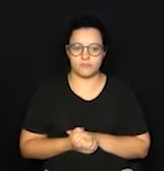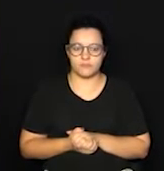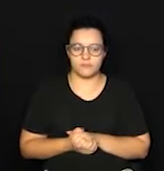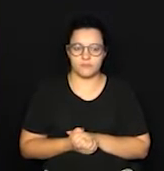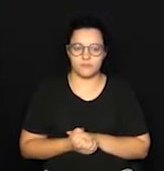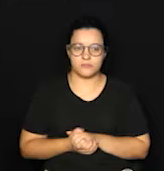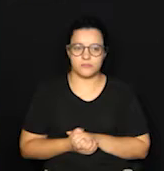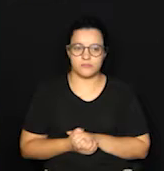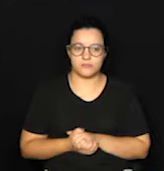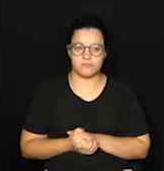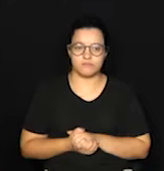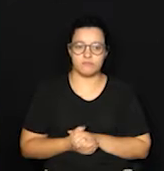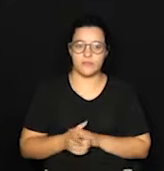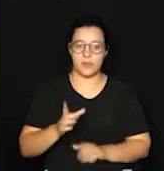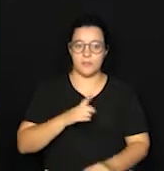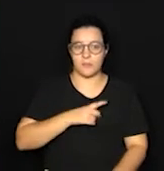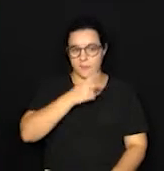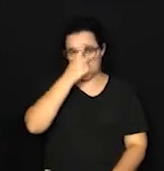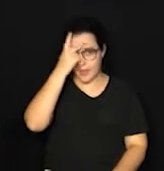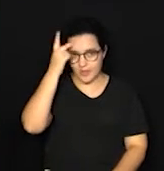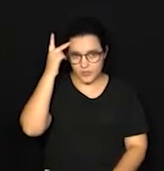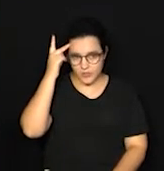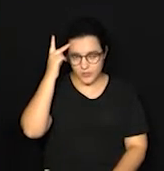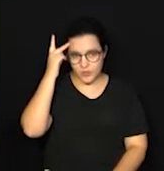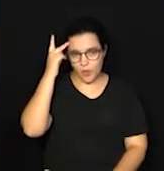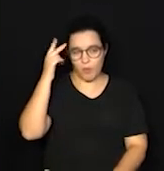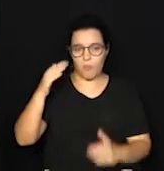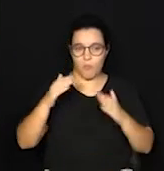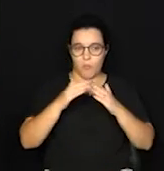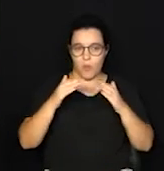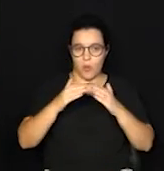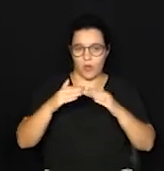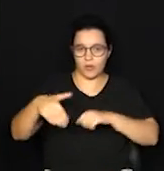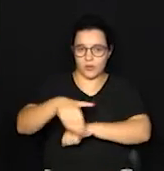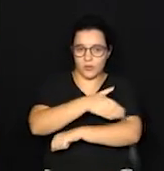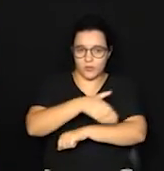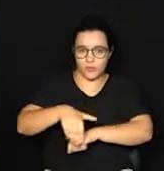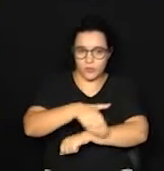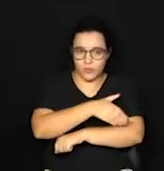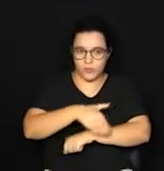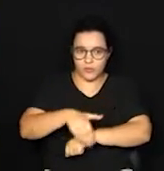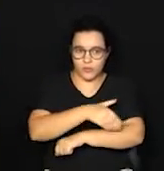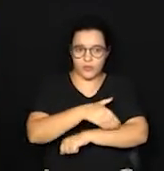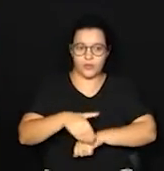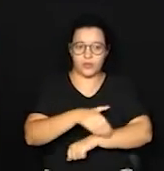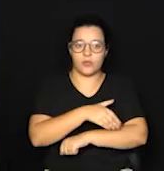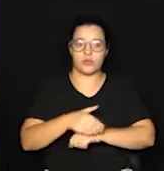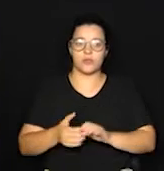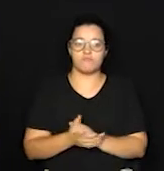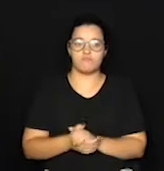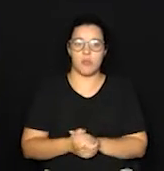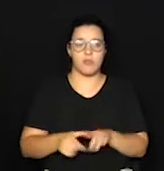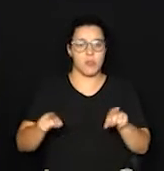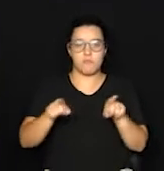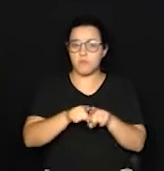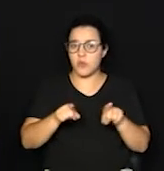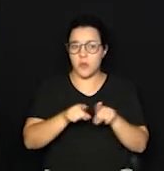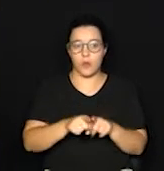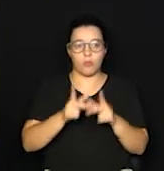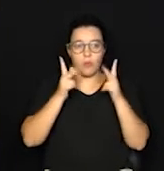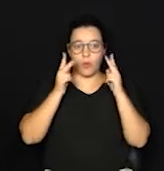Esses daqui são os usuários, quer dizer, são os pacientes. Não difere muito do que deu na população em geral,